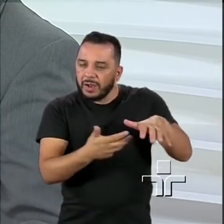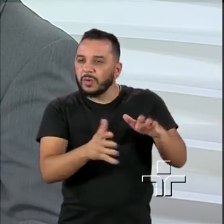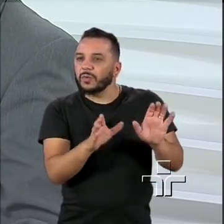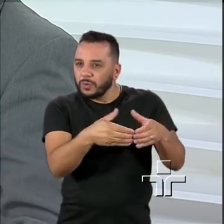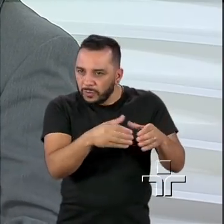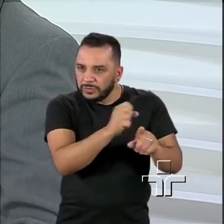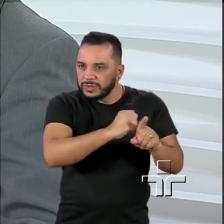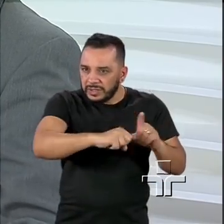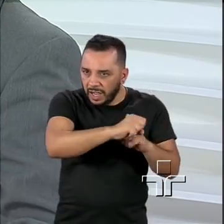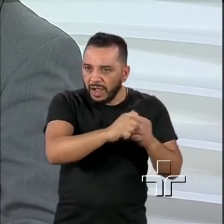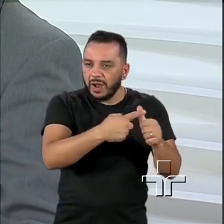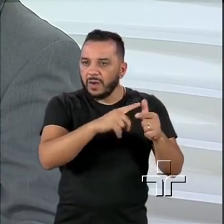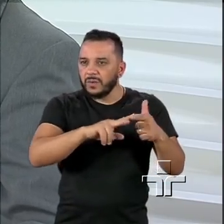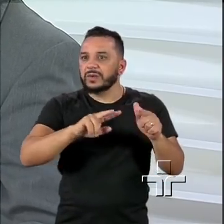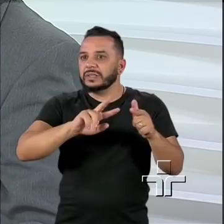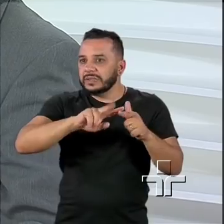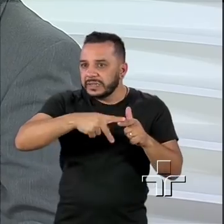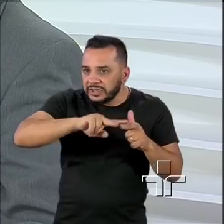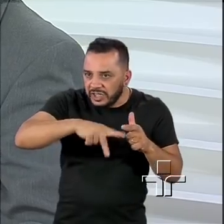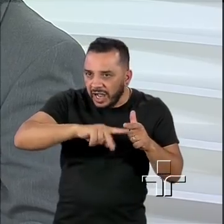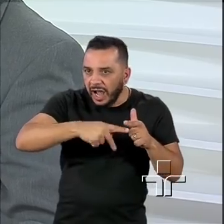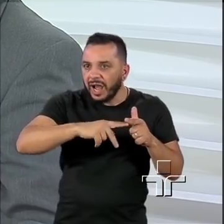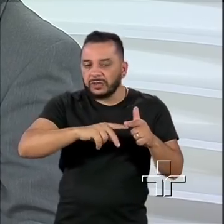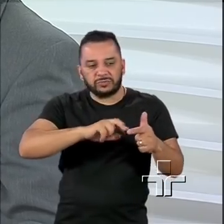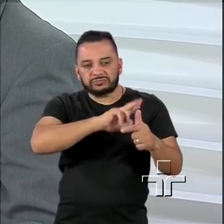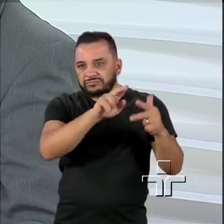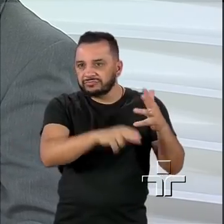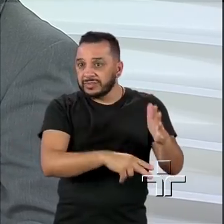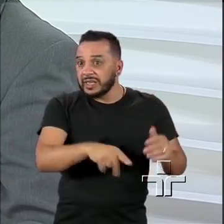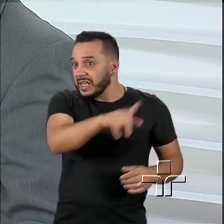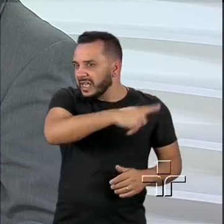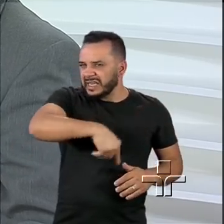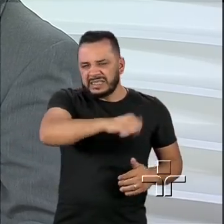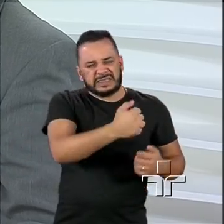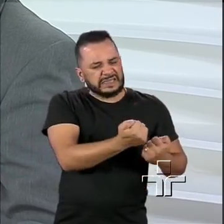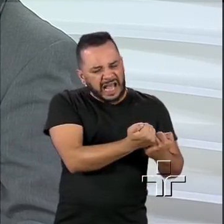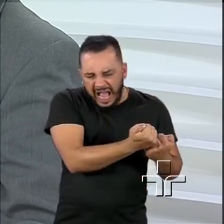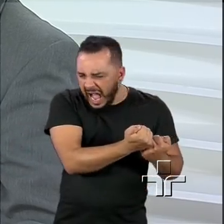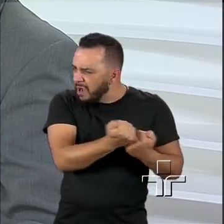movimentos sindicais, mas agora é um apoio muito mais amplo do ponto de vista